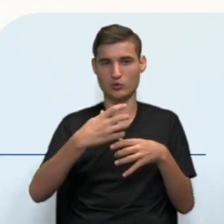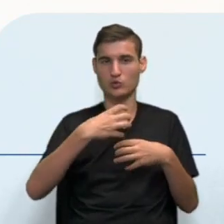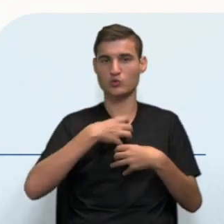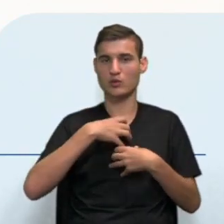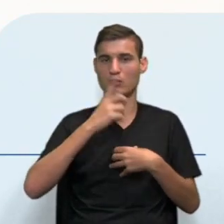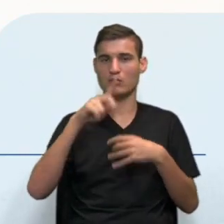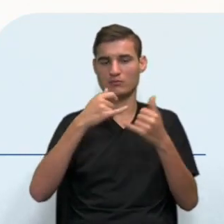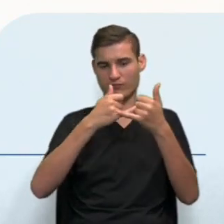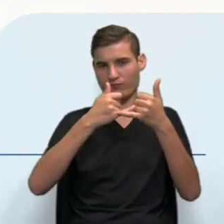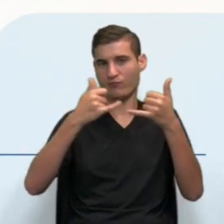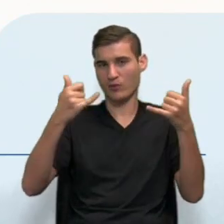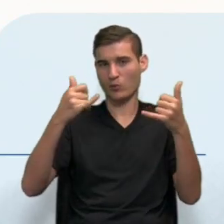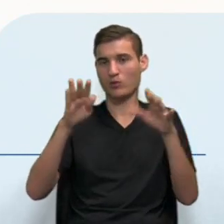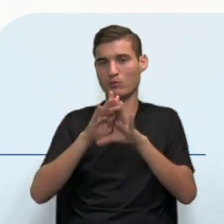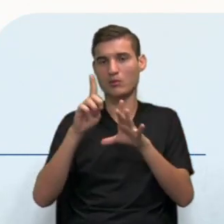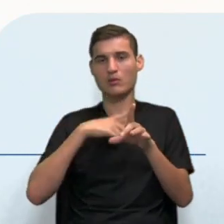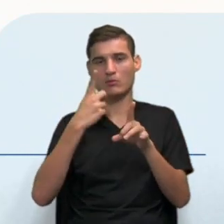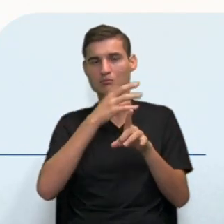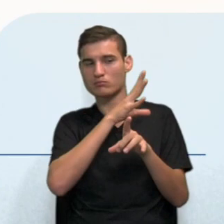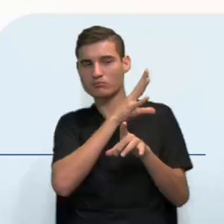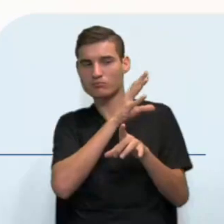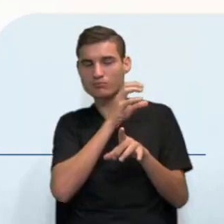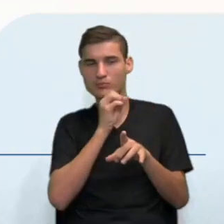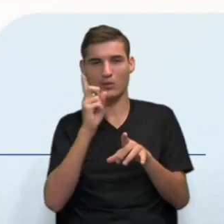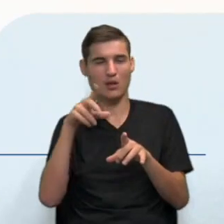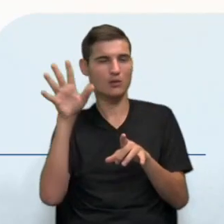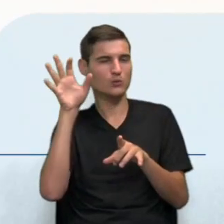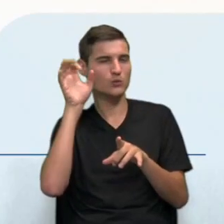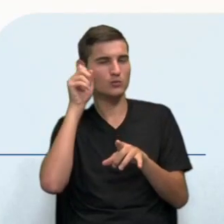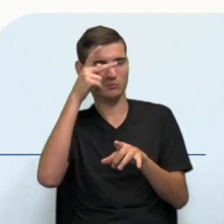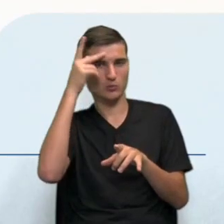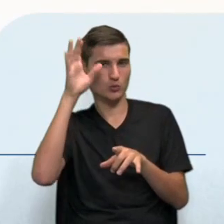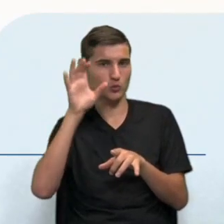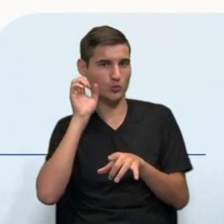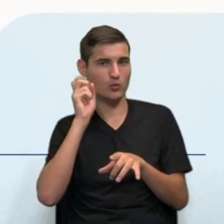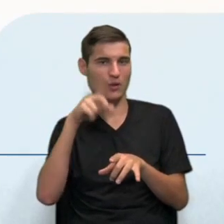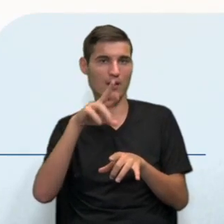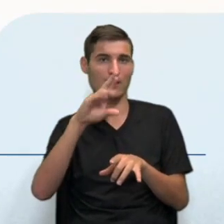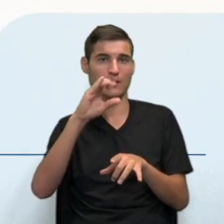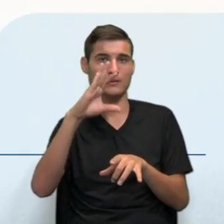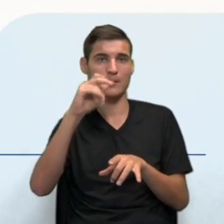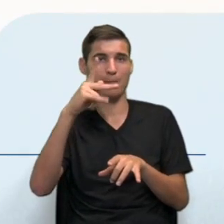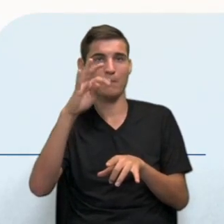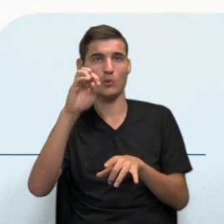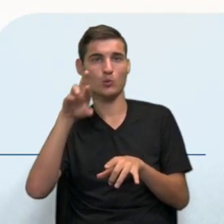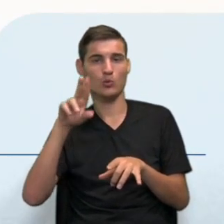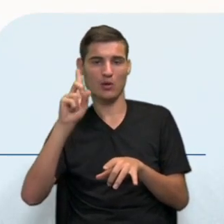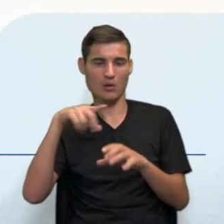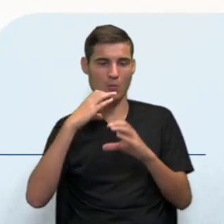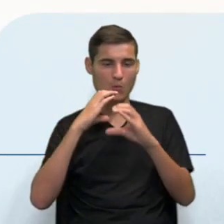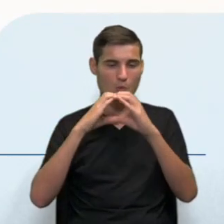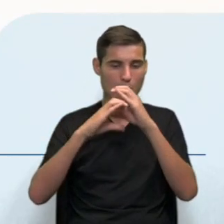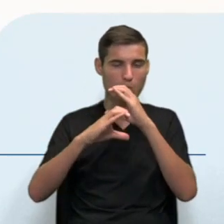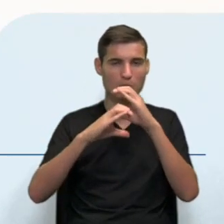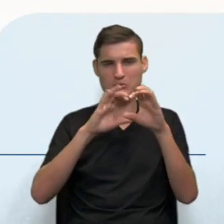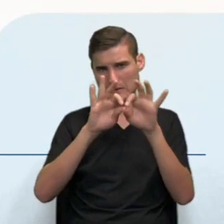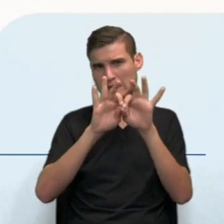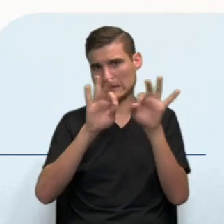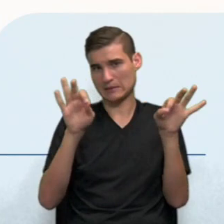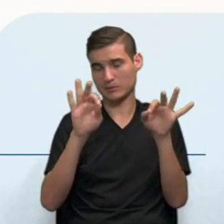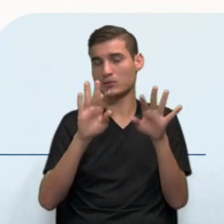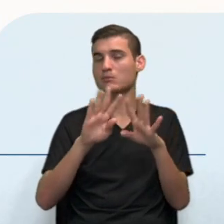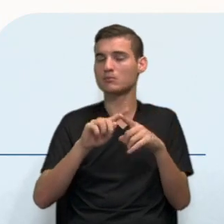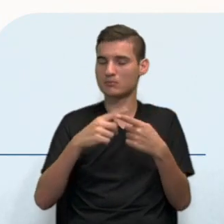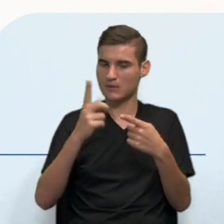é o fio de barbante. E tem um receptor, que é a pessoa escutando. Então, essa comunicação, por mais simples que ela